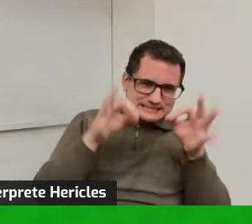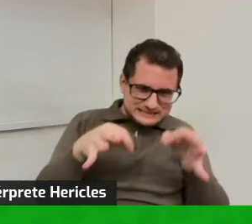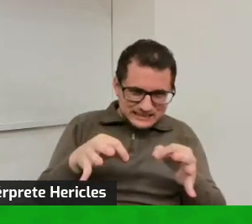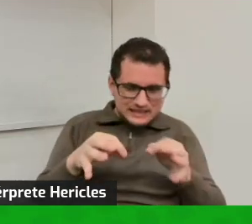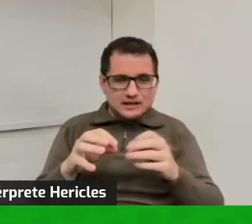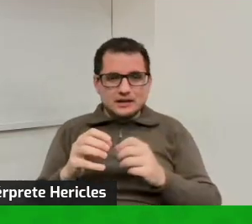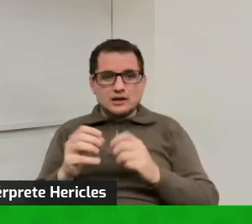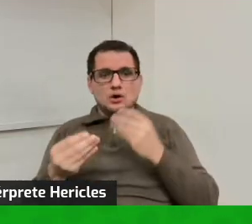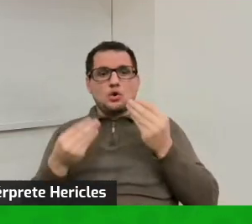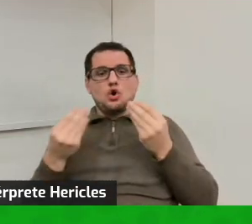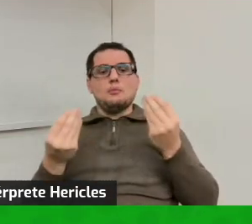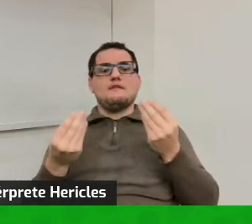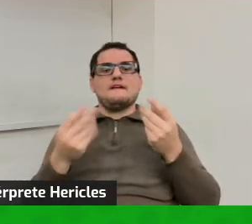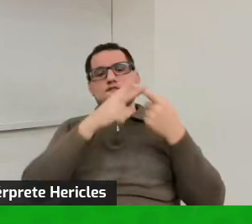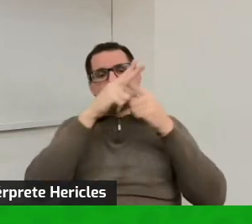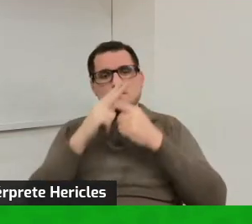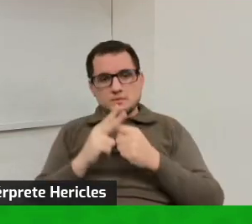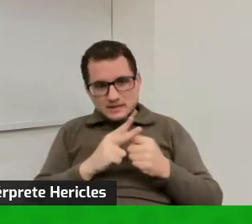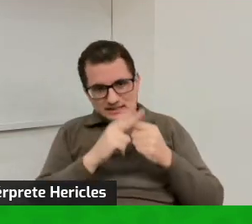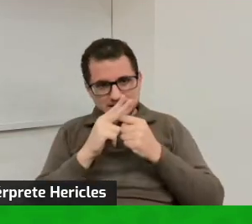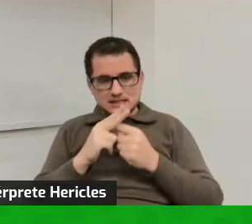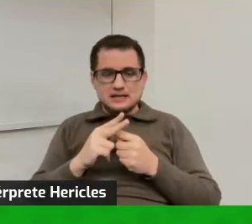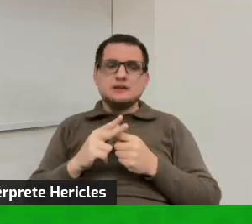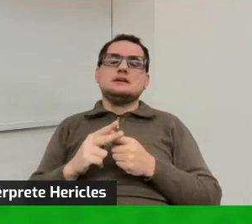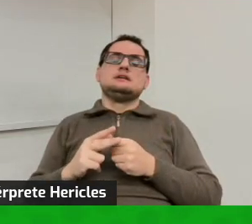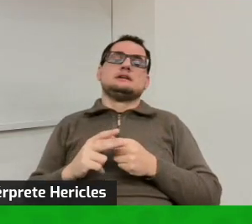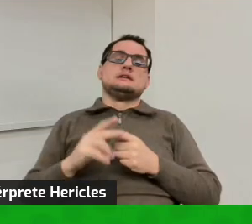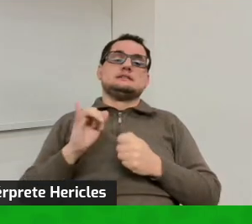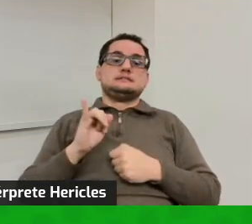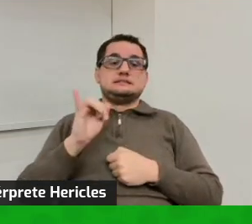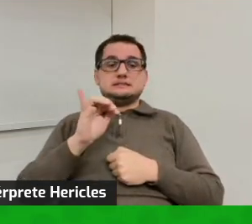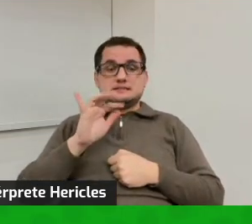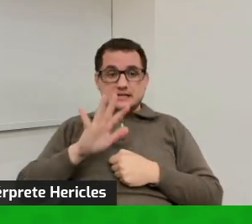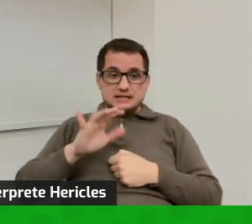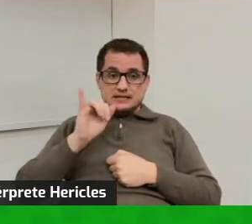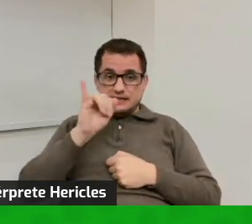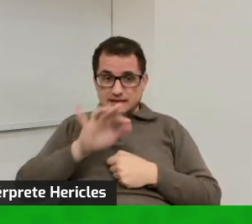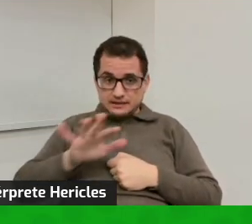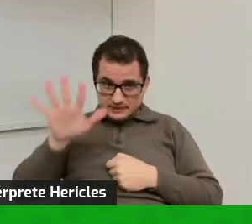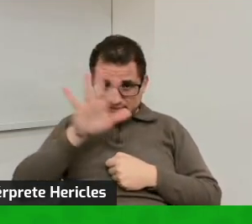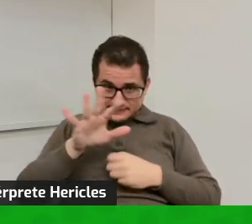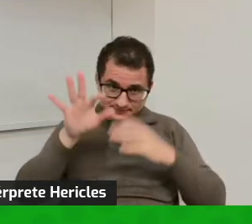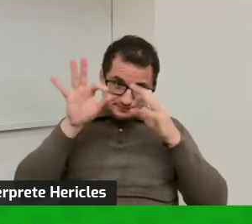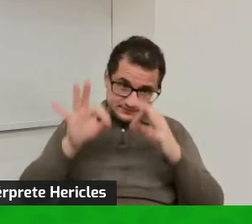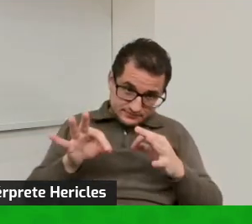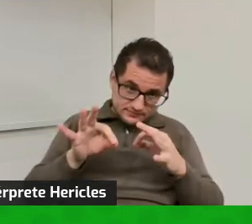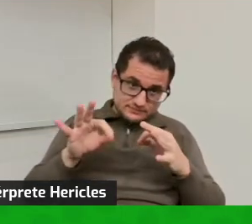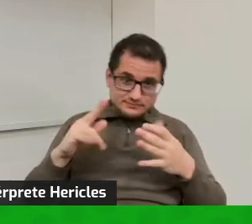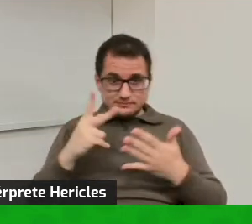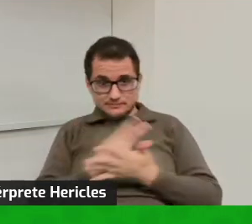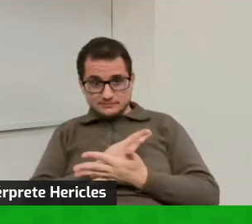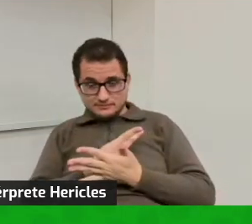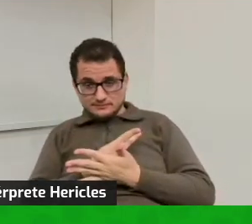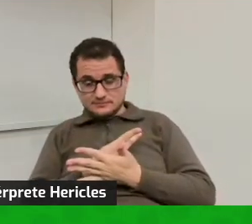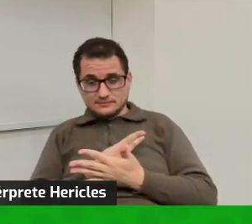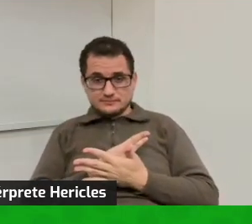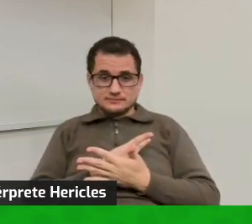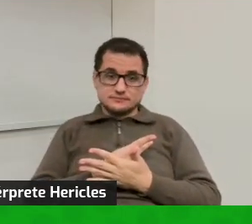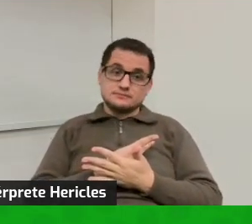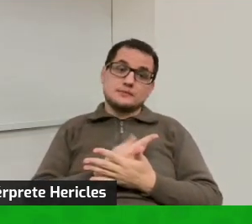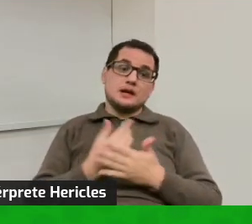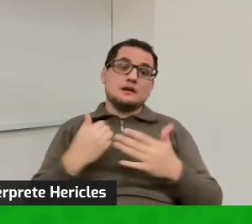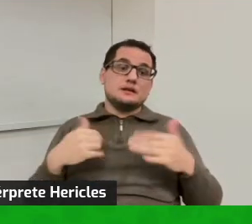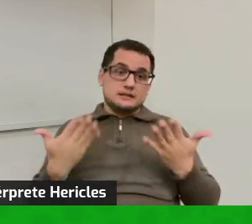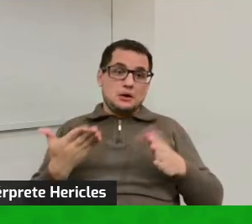conseguir formatar, se a imagem está puxando certo, se está quebrando, se não está quebrando. Então, na prática, você